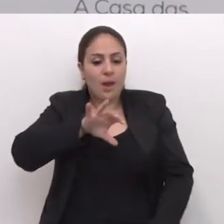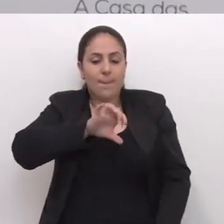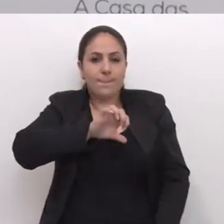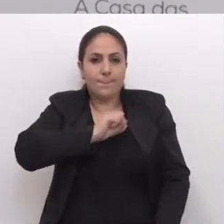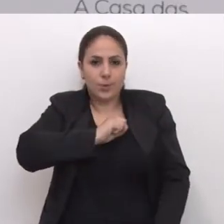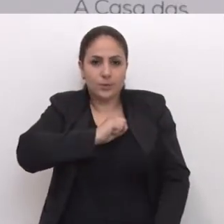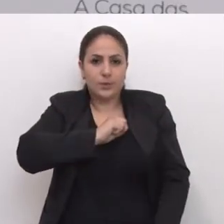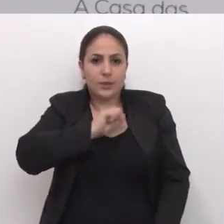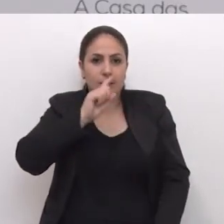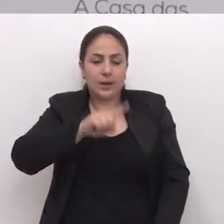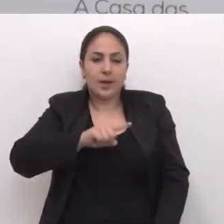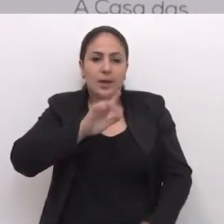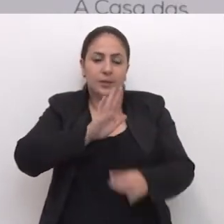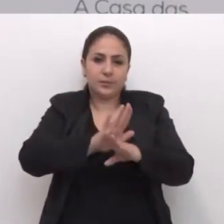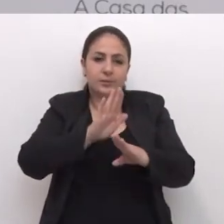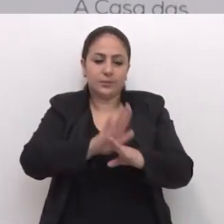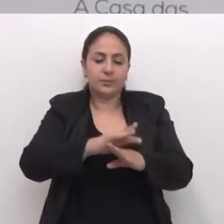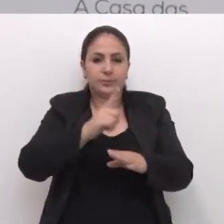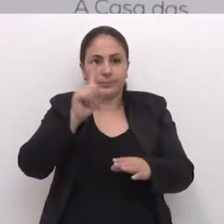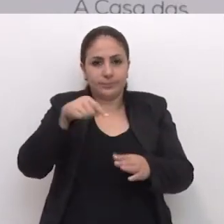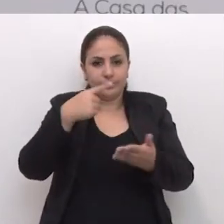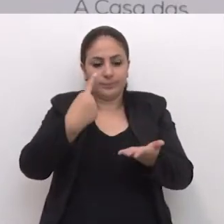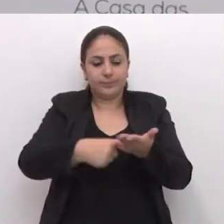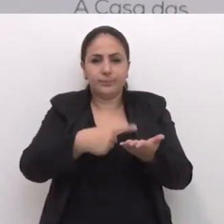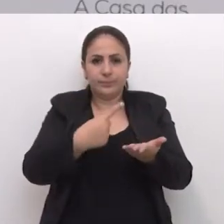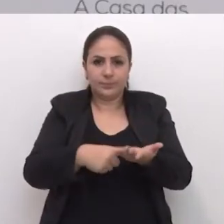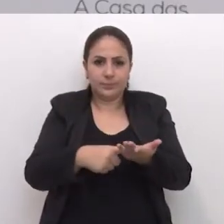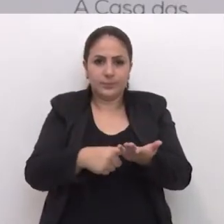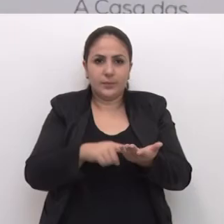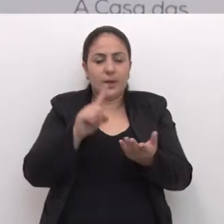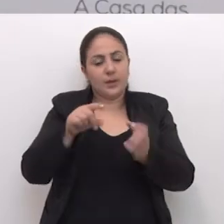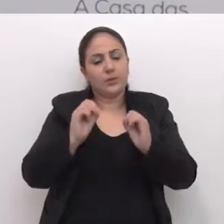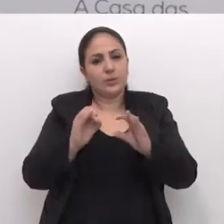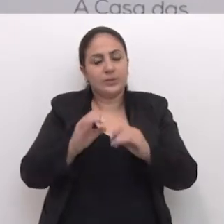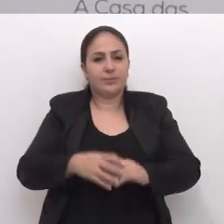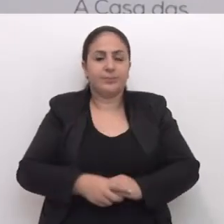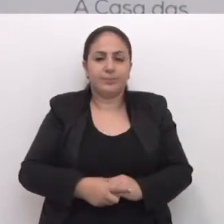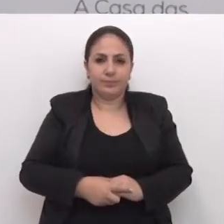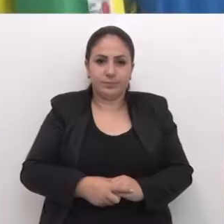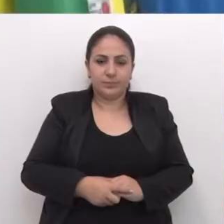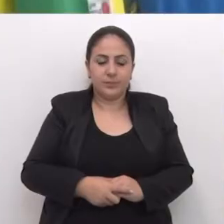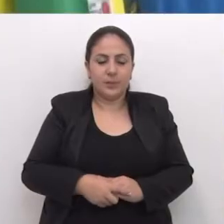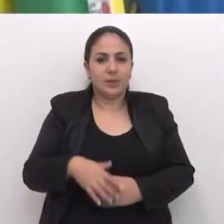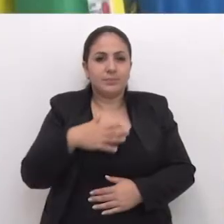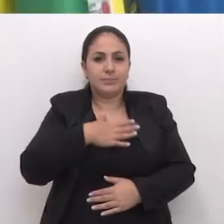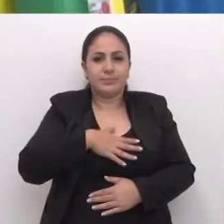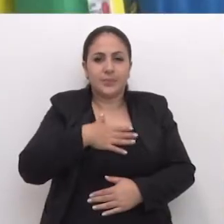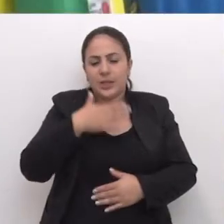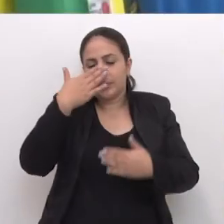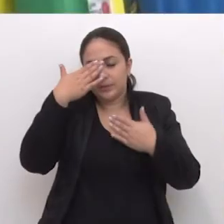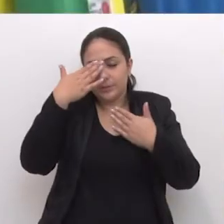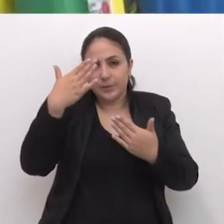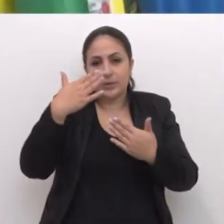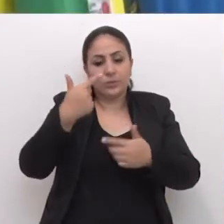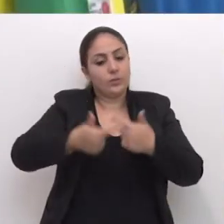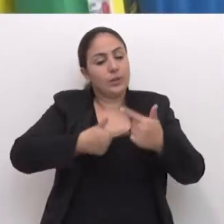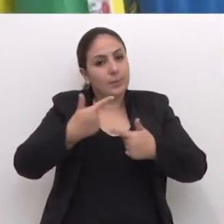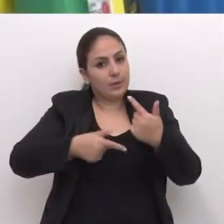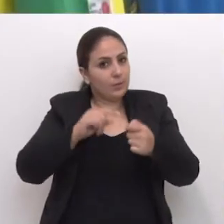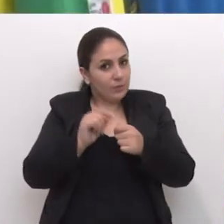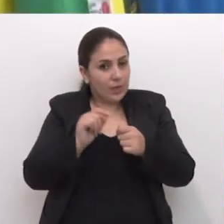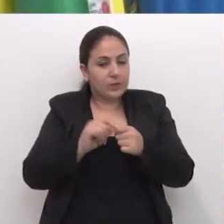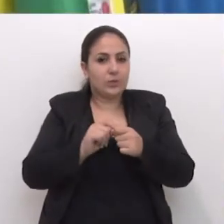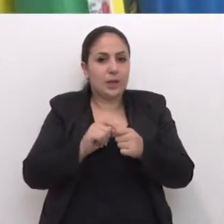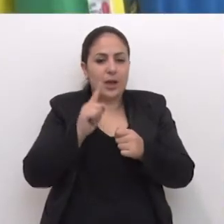é amor, é fraternidade, é comprometimento, é educação. A gratidão que vem de um